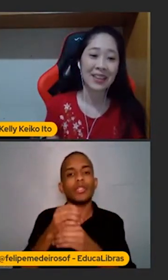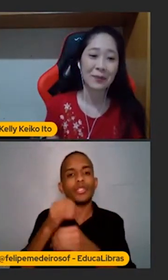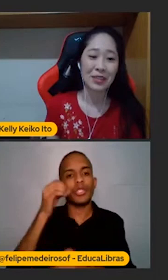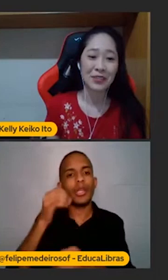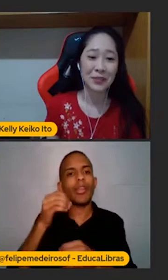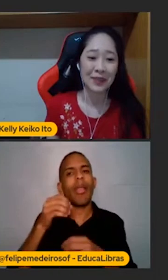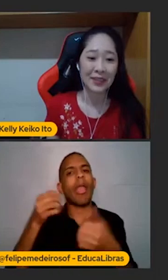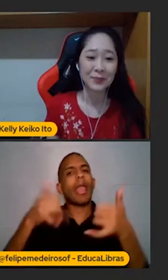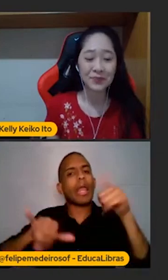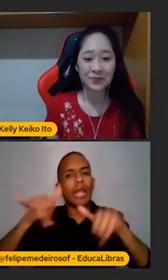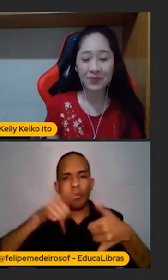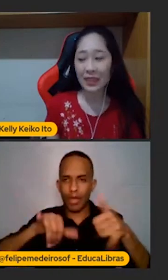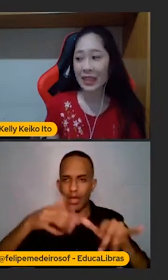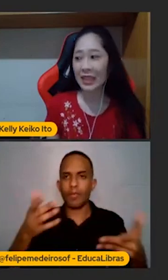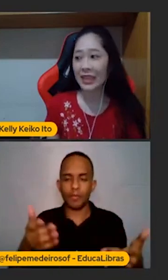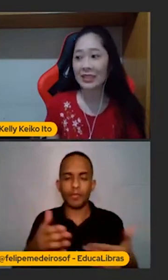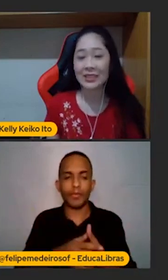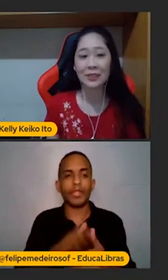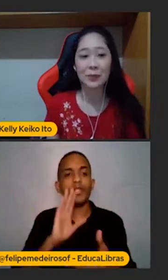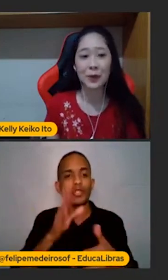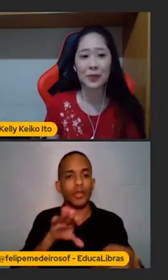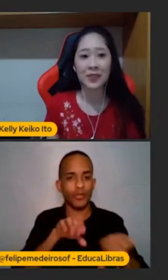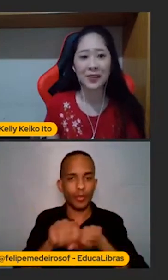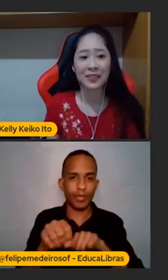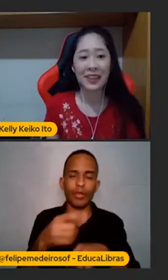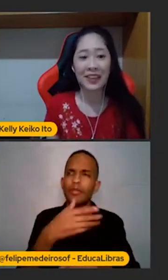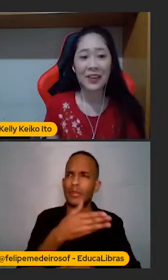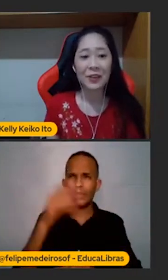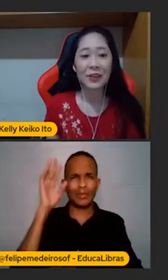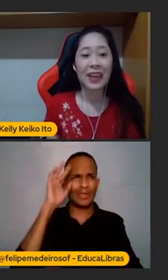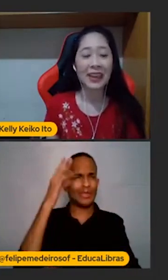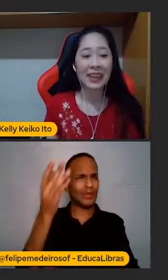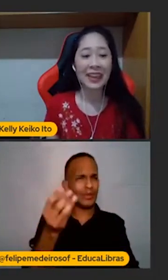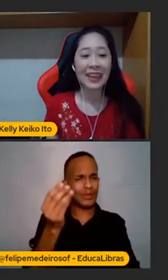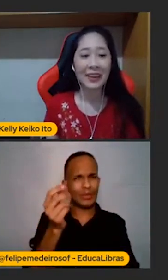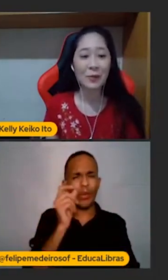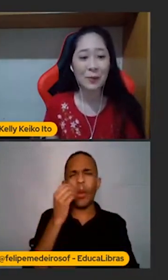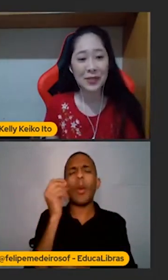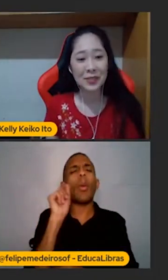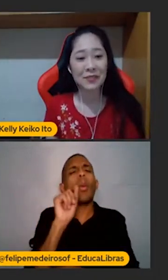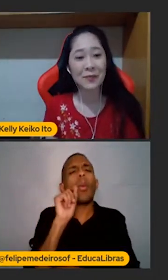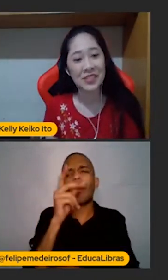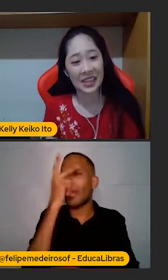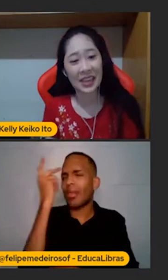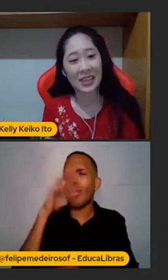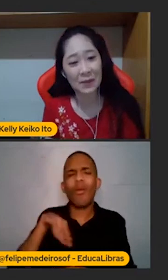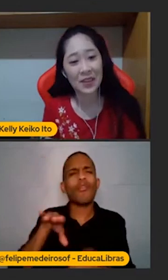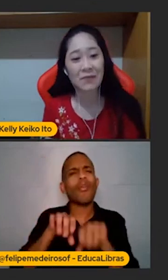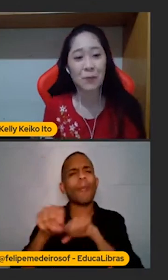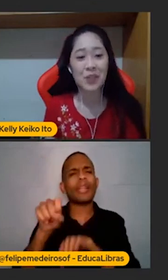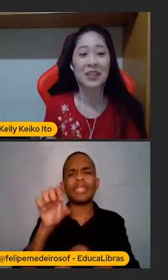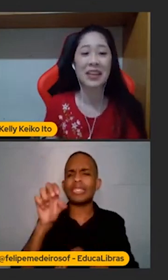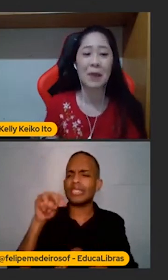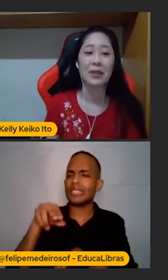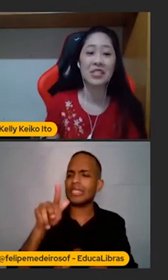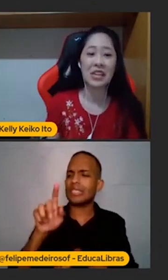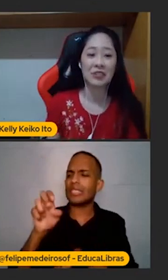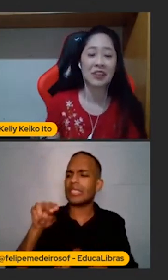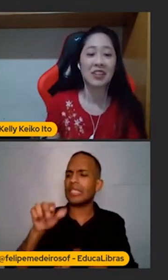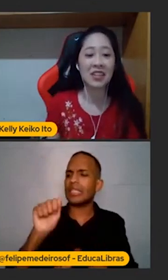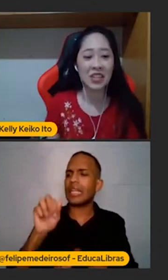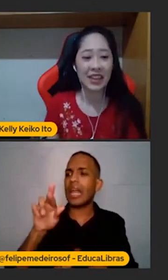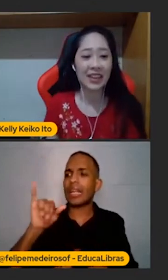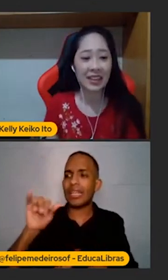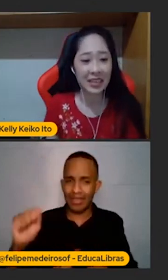química recém-formada Acabei de formar e você então se perguntando né o que que uma pessoa uma engenheira química pode